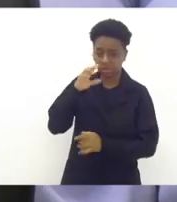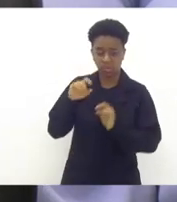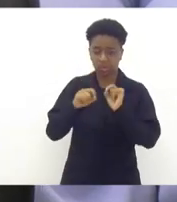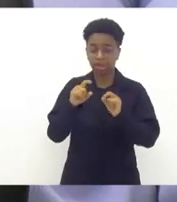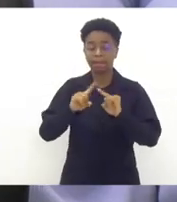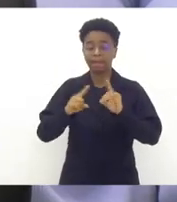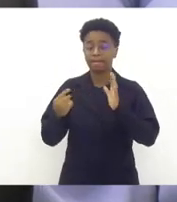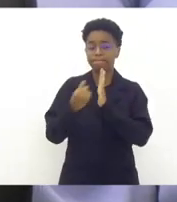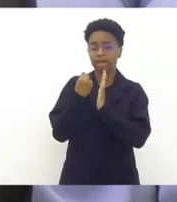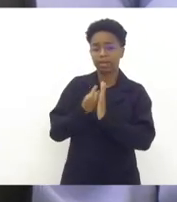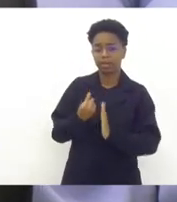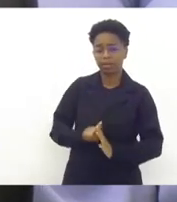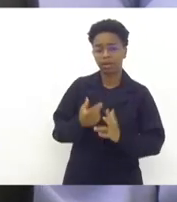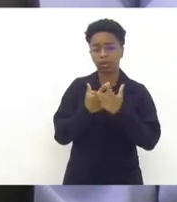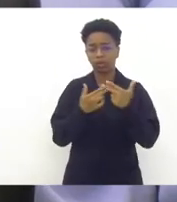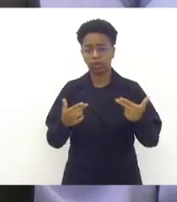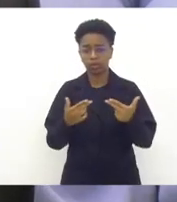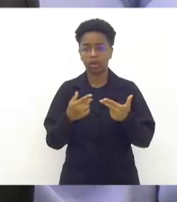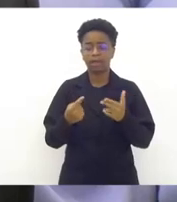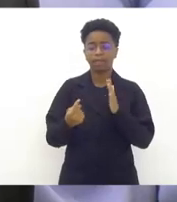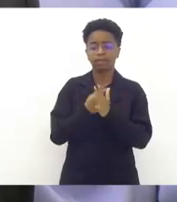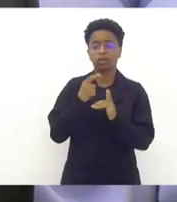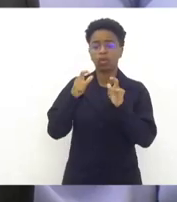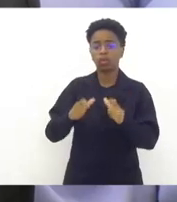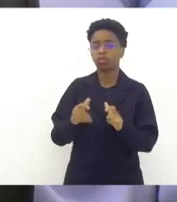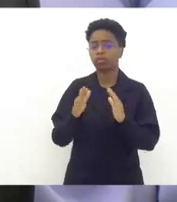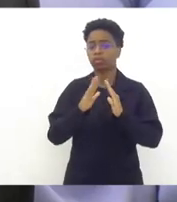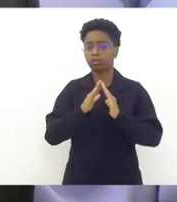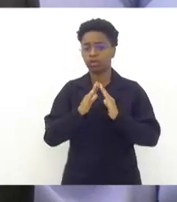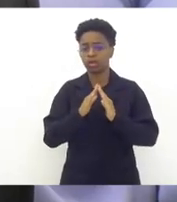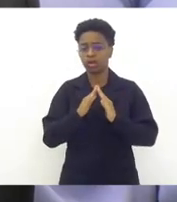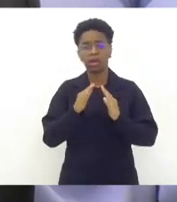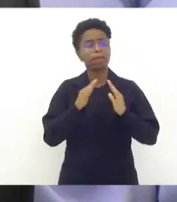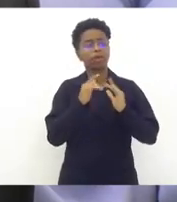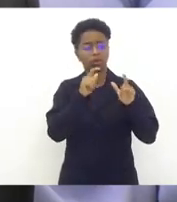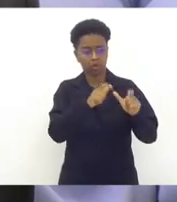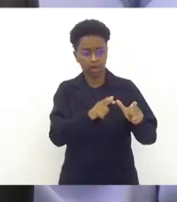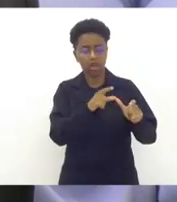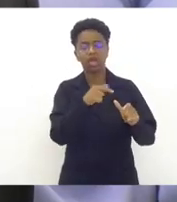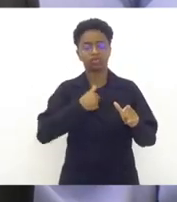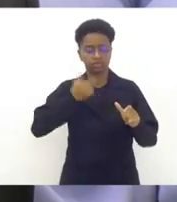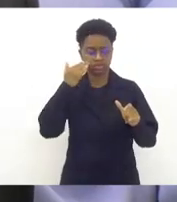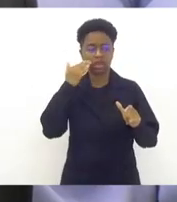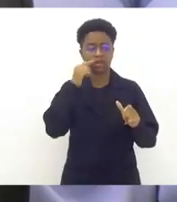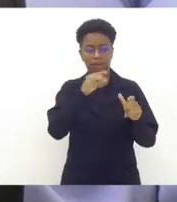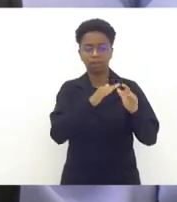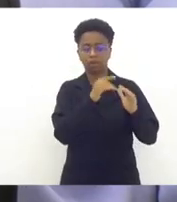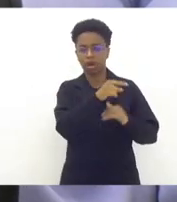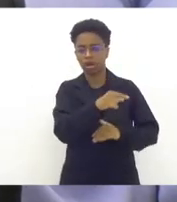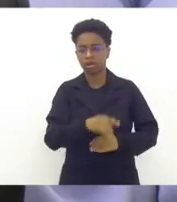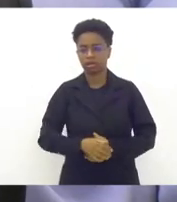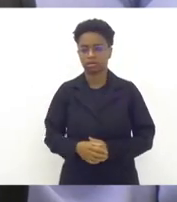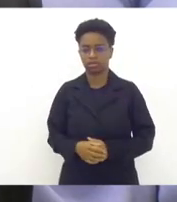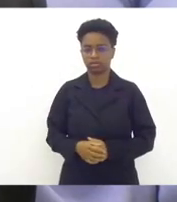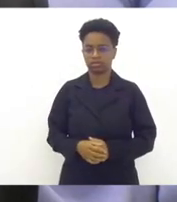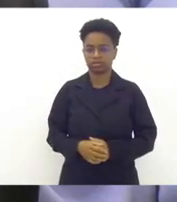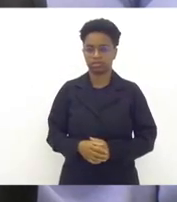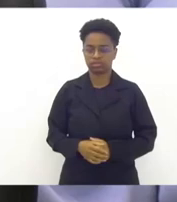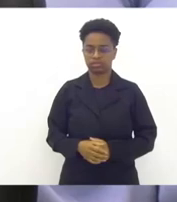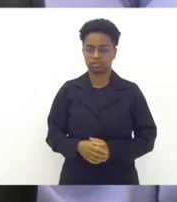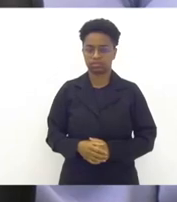umas perguntas, indagava, perguntava onde eu morava. Ah, é, você mora em tal lugar? Eu sei que você mora lá.